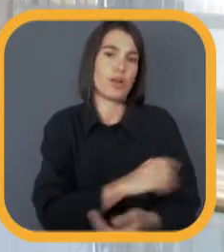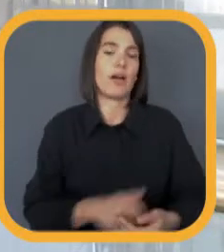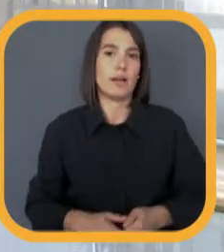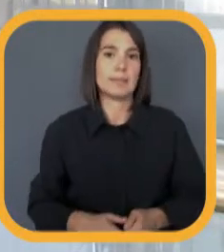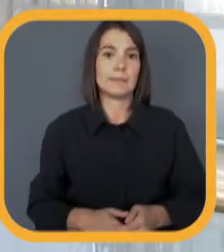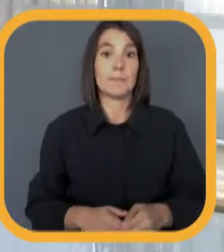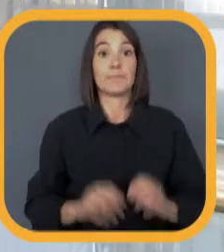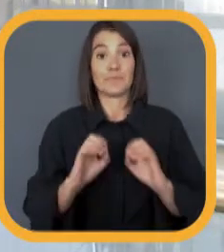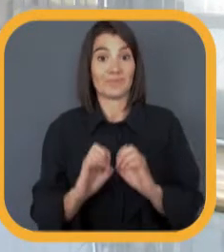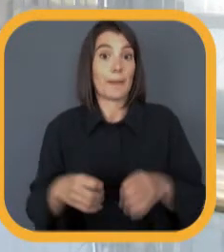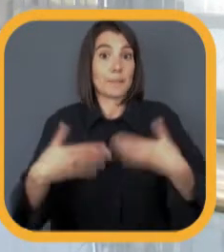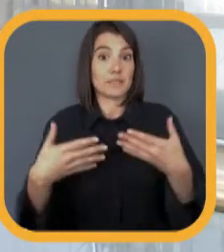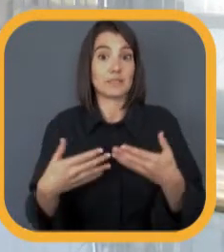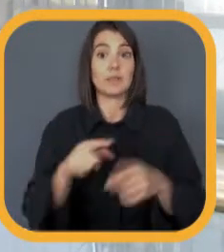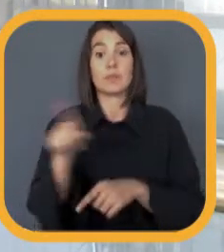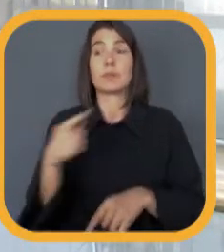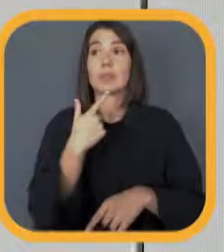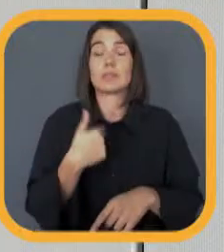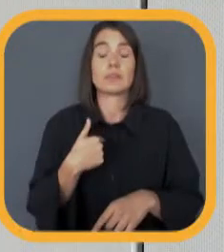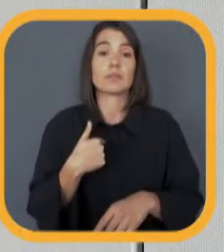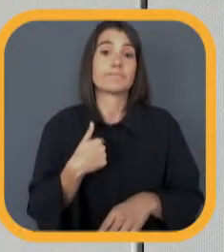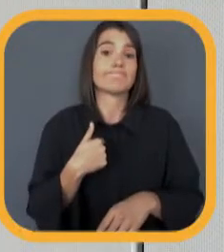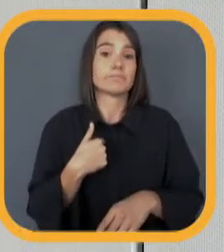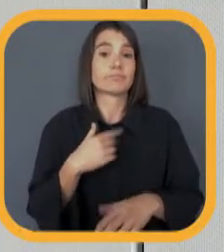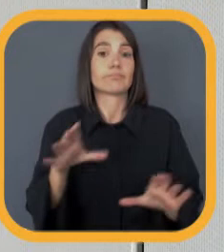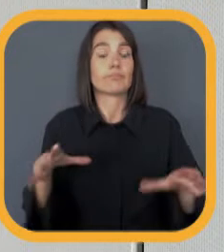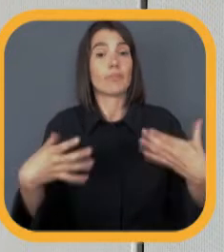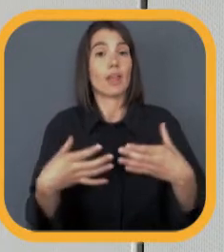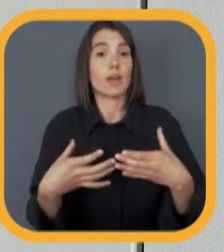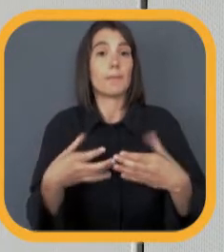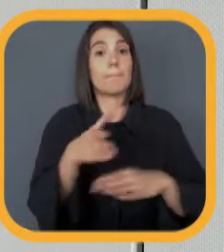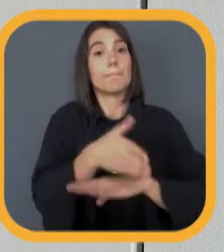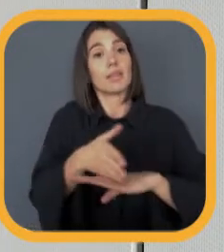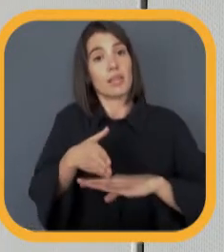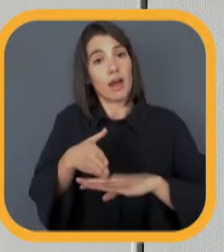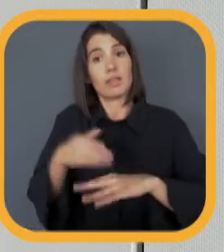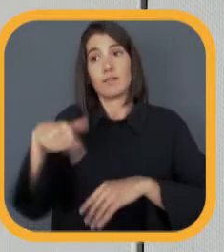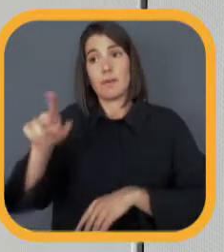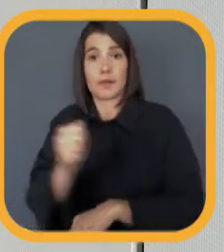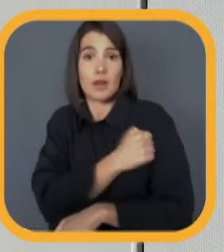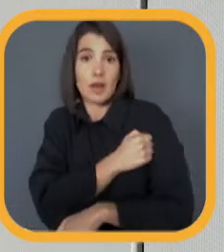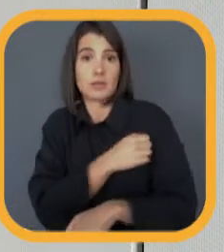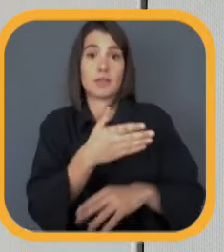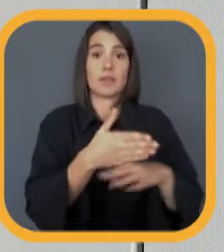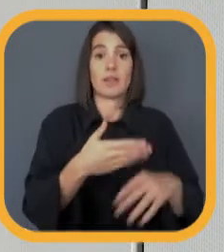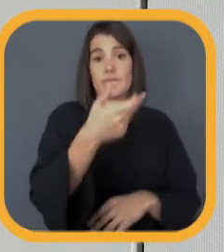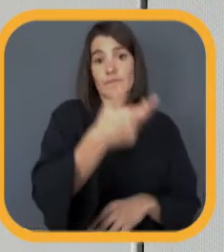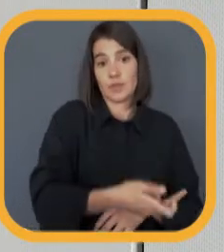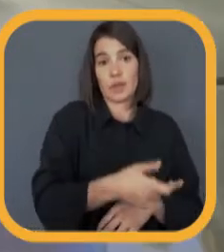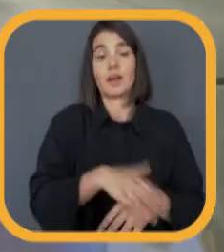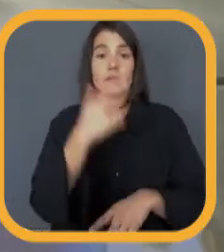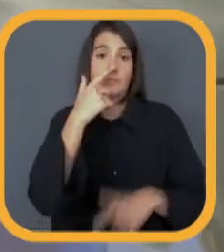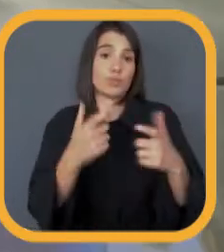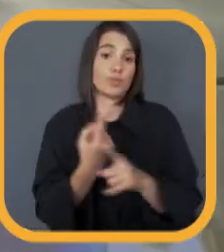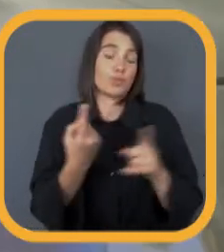e imprensa. Logo ali no momento inicial disseram-nos que metade da equipa teria de ir para casa e outra metade